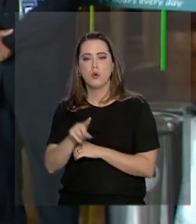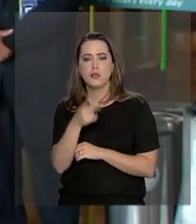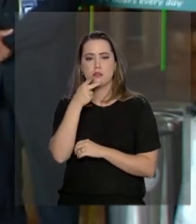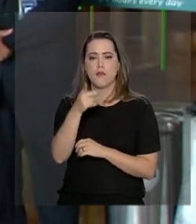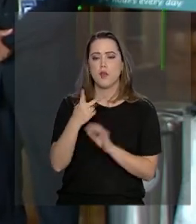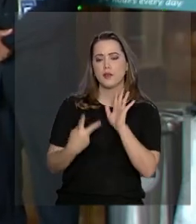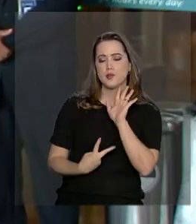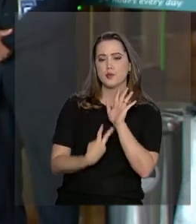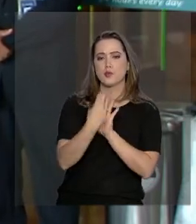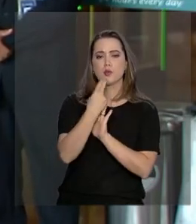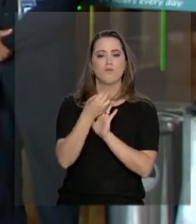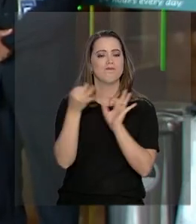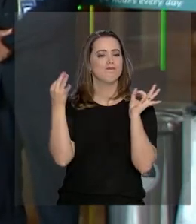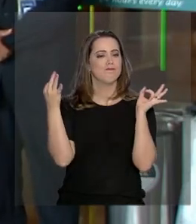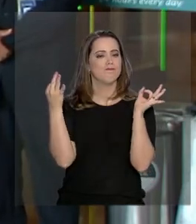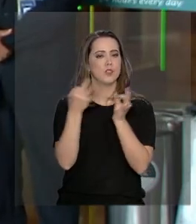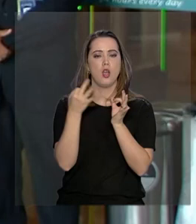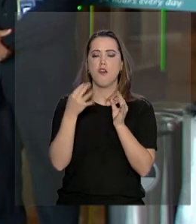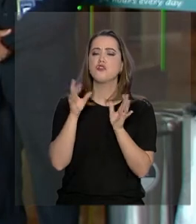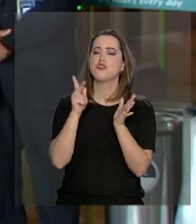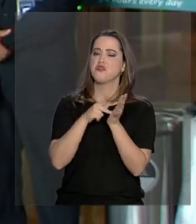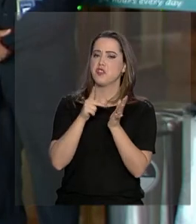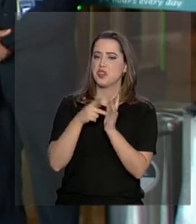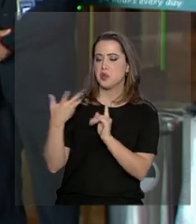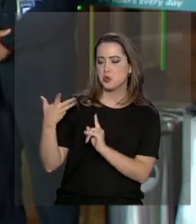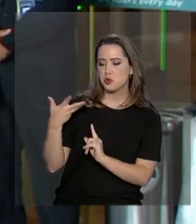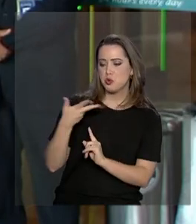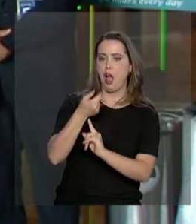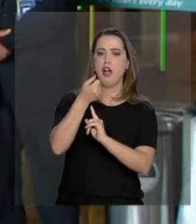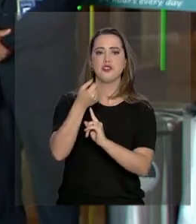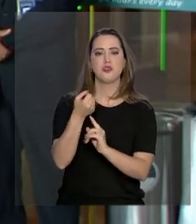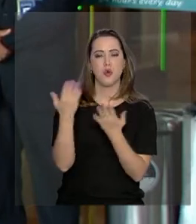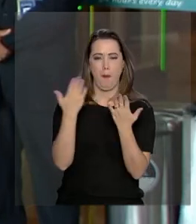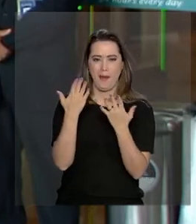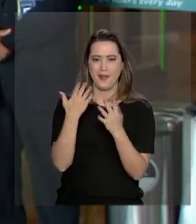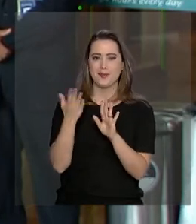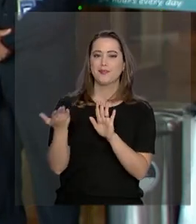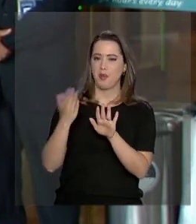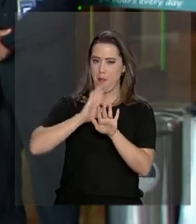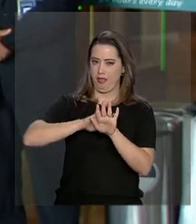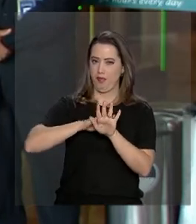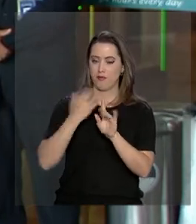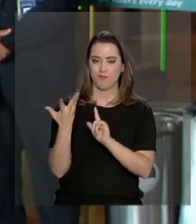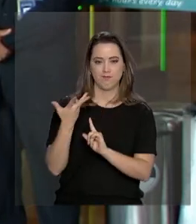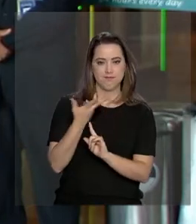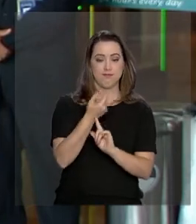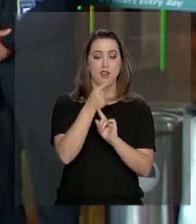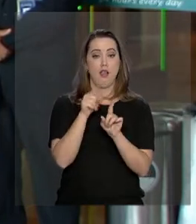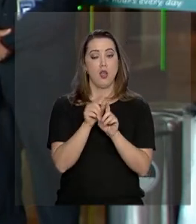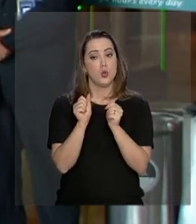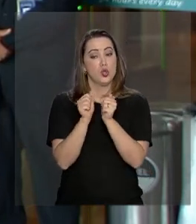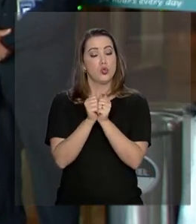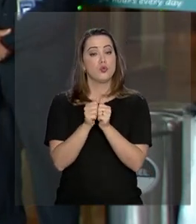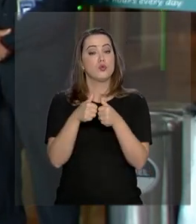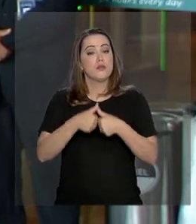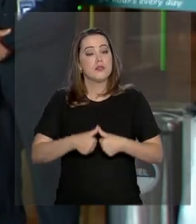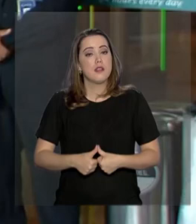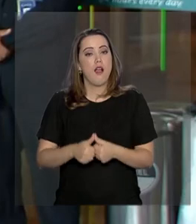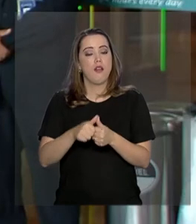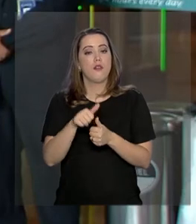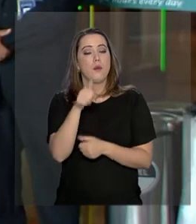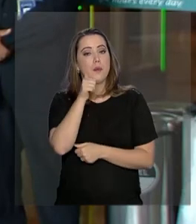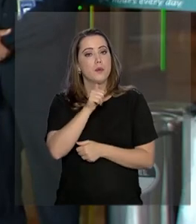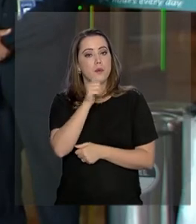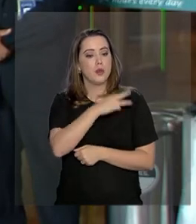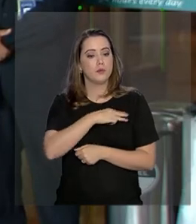classificou a operação como sendo uma verdadeira obra de arte. Acompanharam o presidente, a primeira-dama, Michele